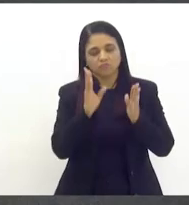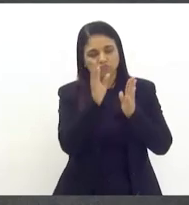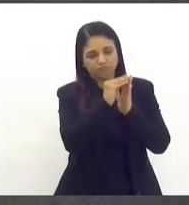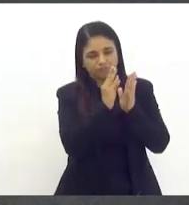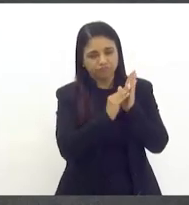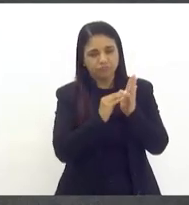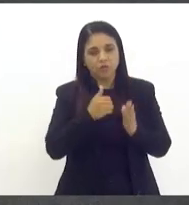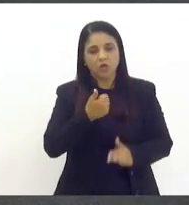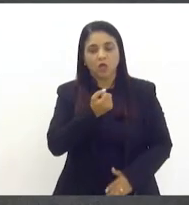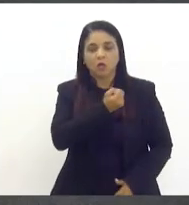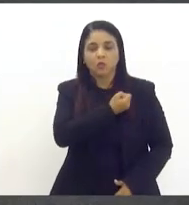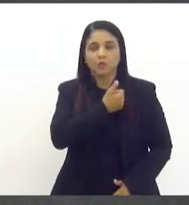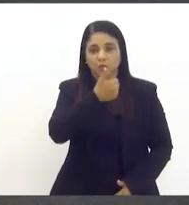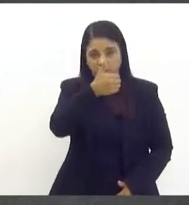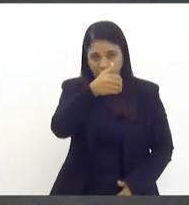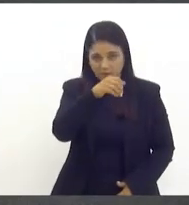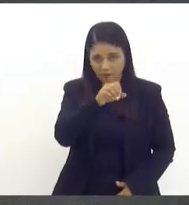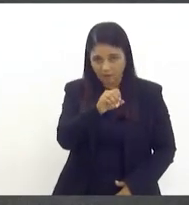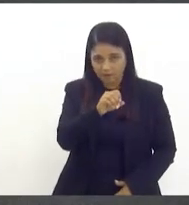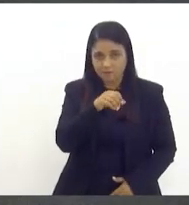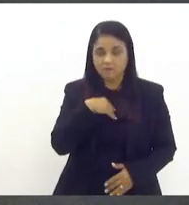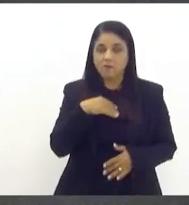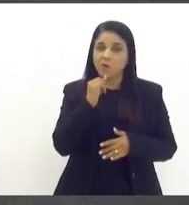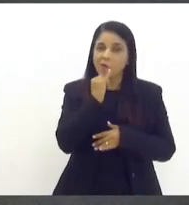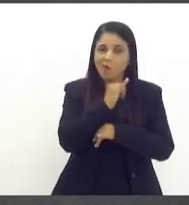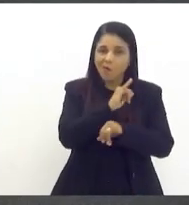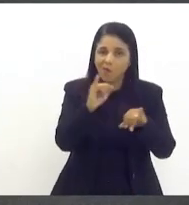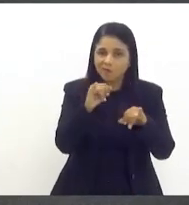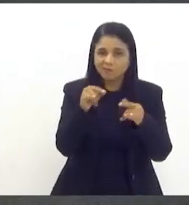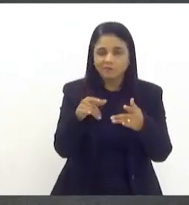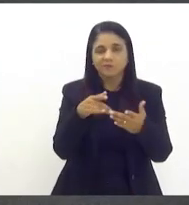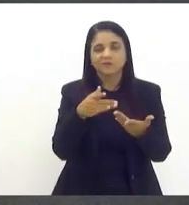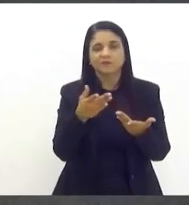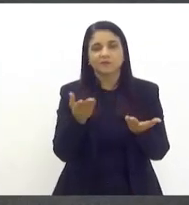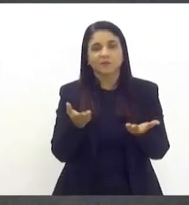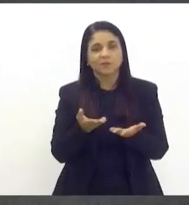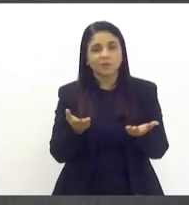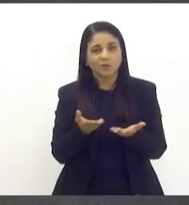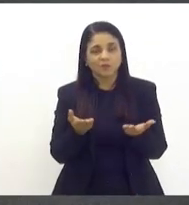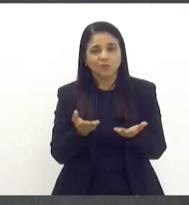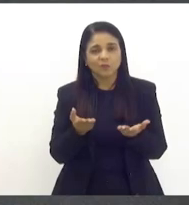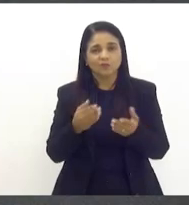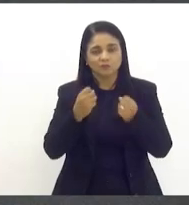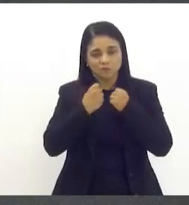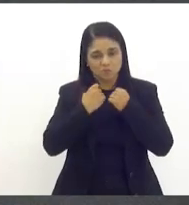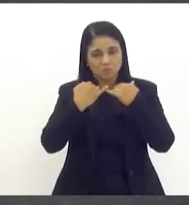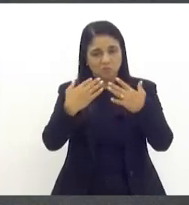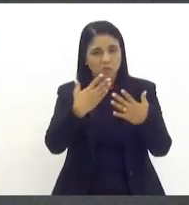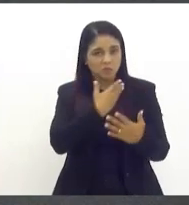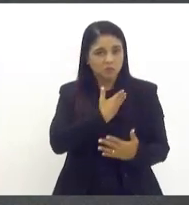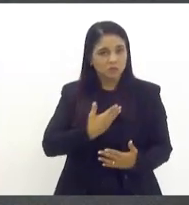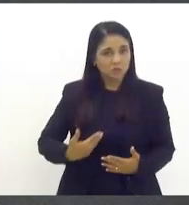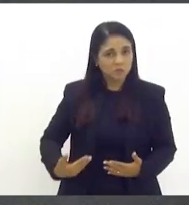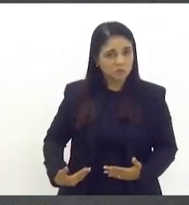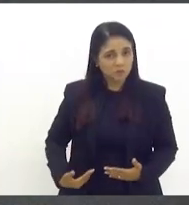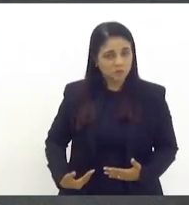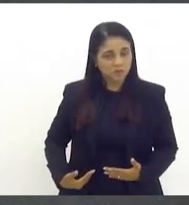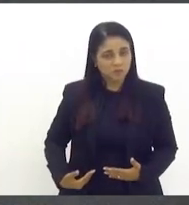número 10 e também comunicar a todos que nós fizemos hoje uma audiência pública